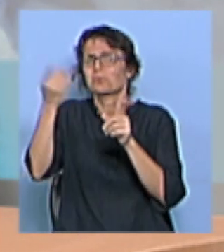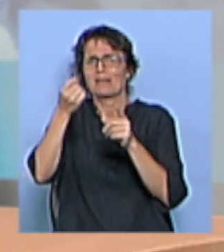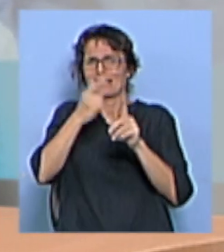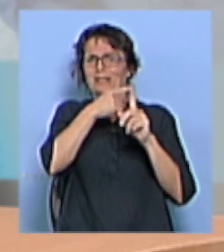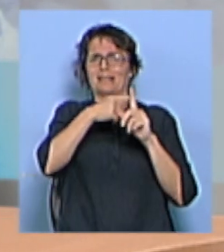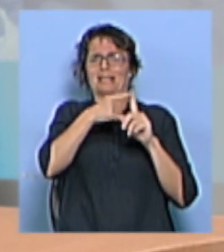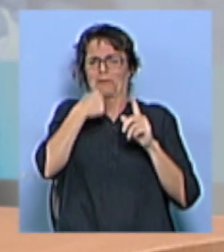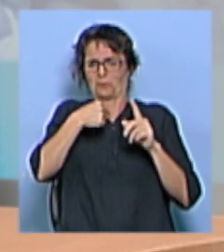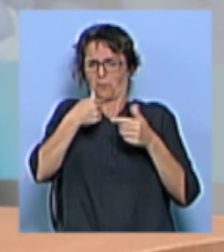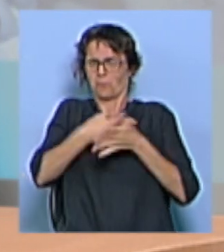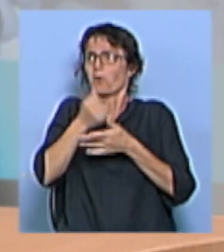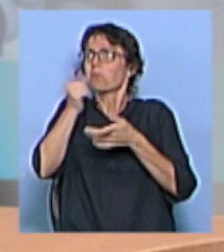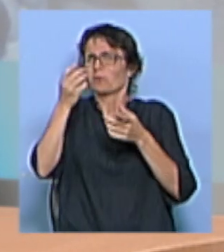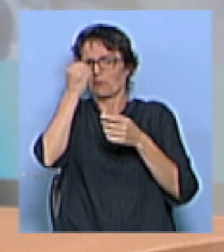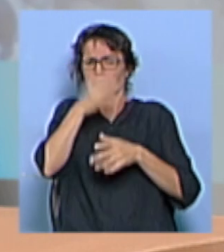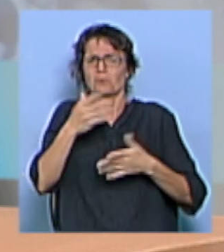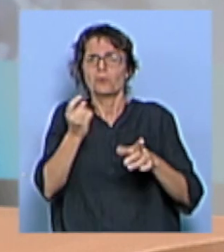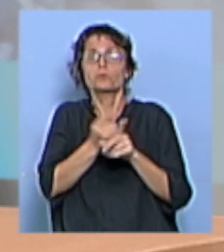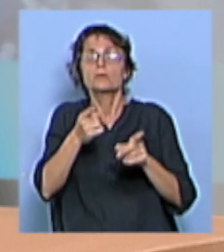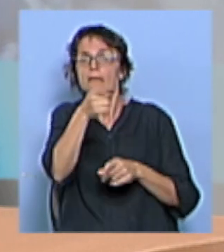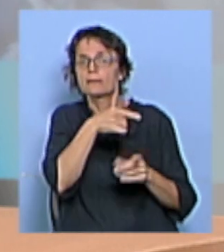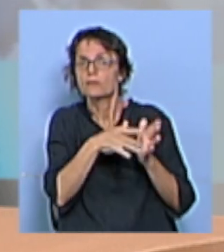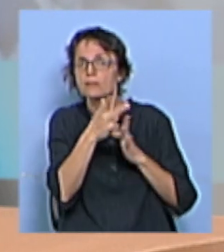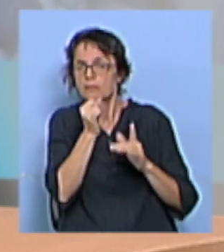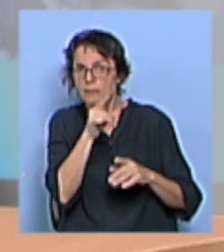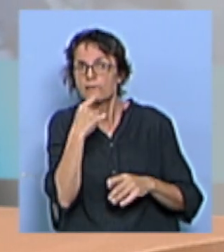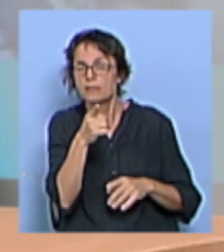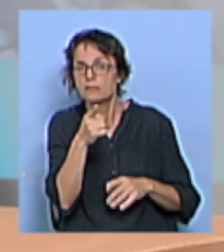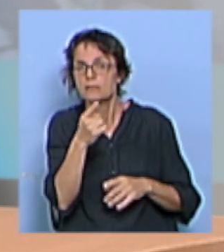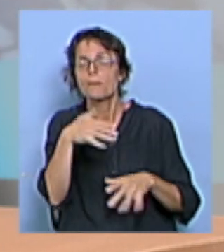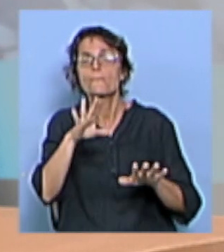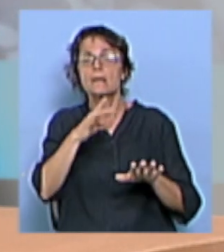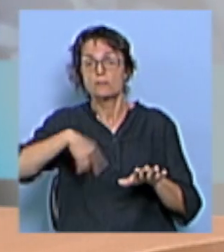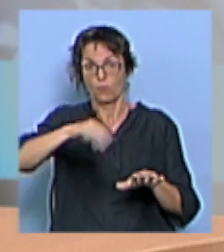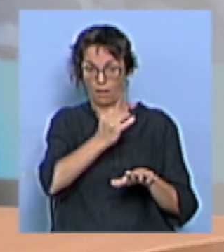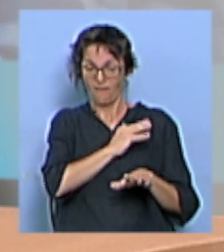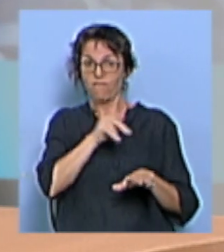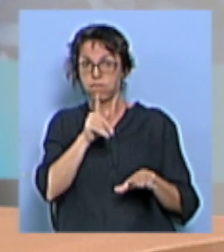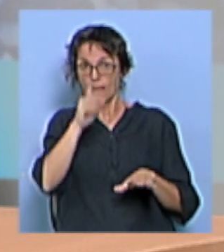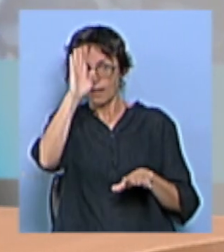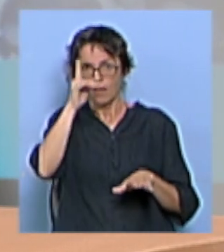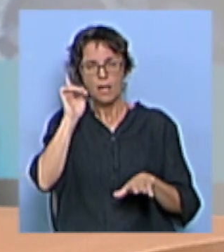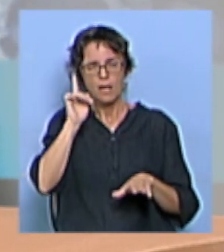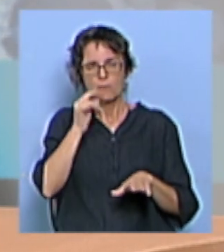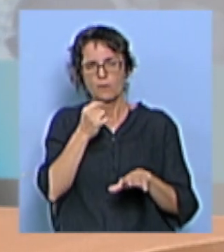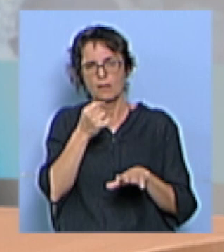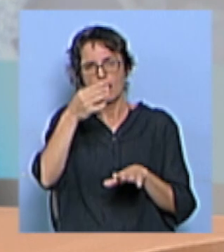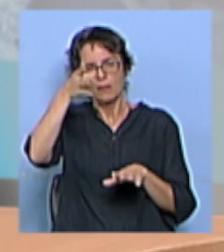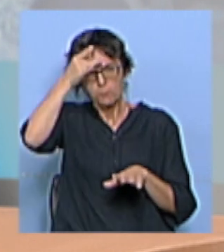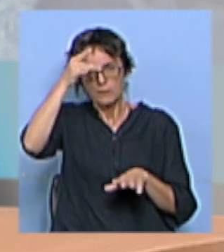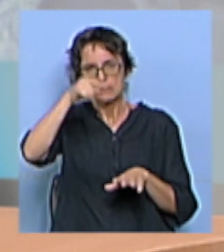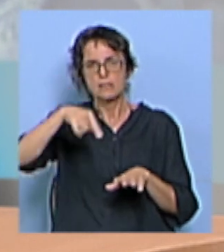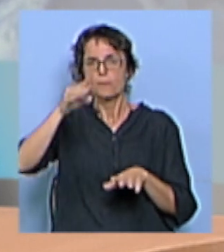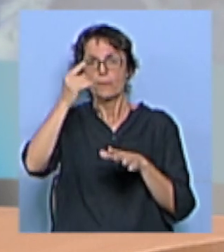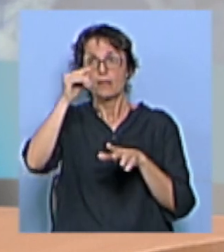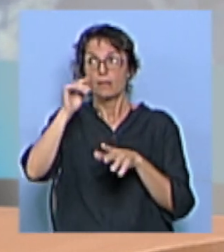Quer dizer, saber na fé que Deus não é cego e que nós, estando no sofrimento e muitas vezes a ser perseguidos